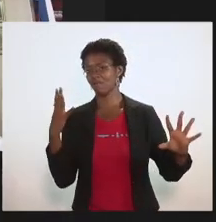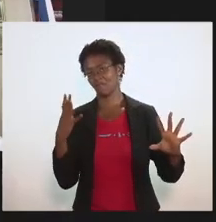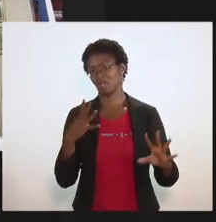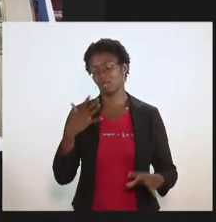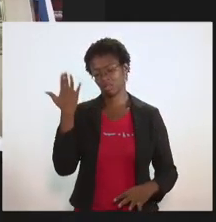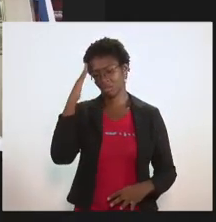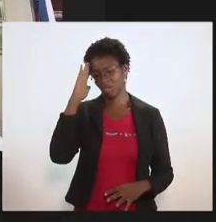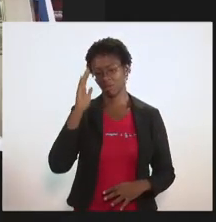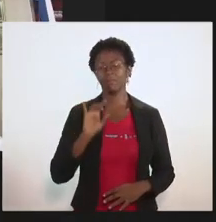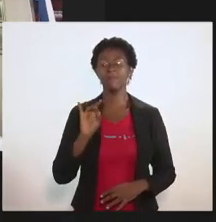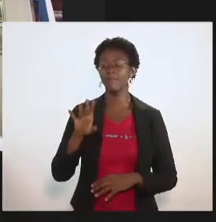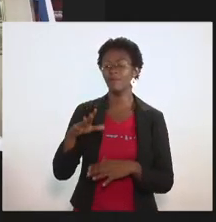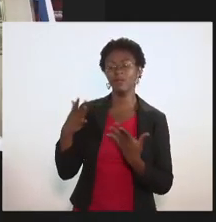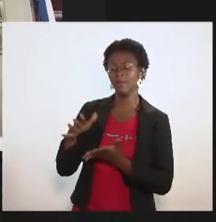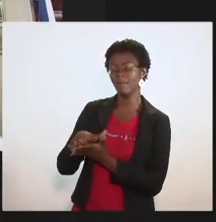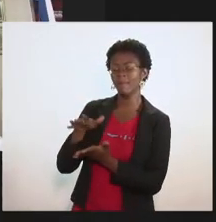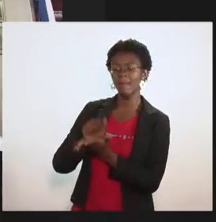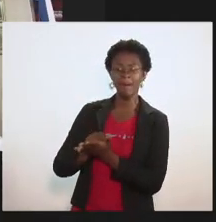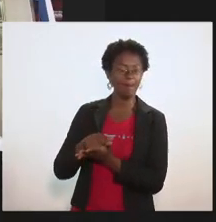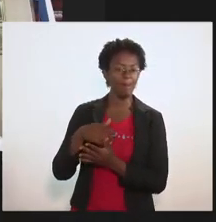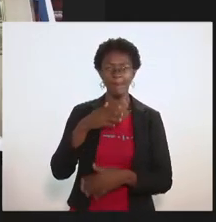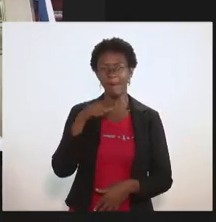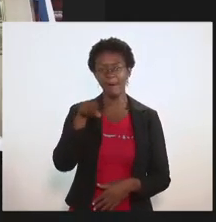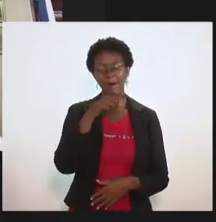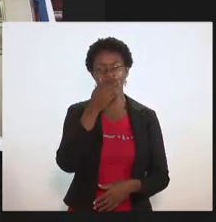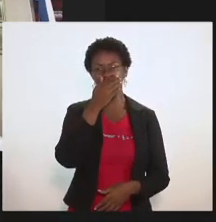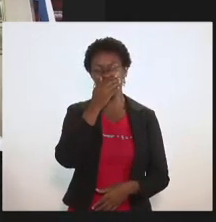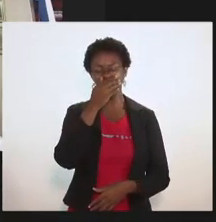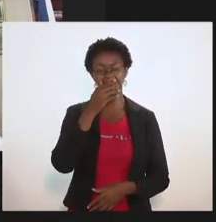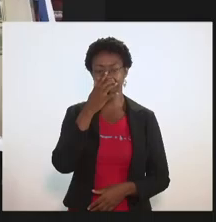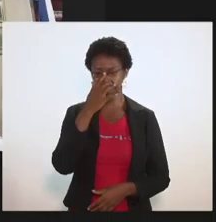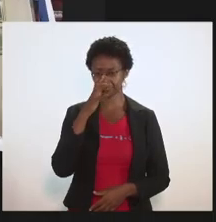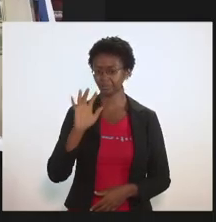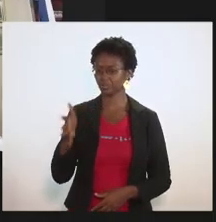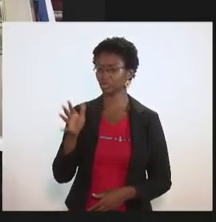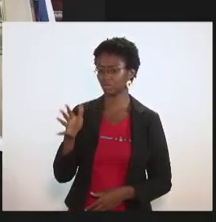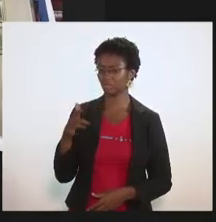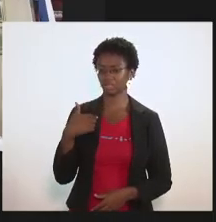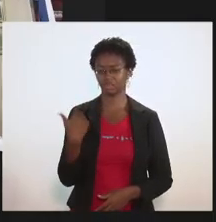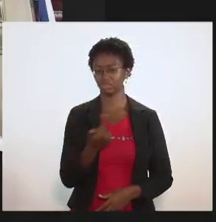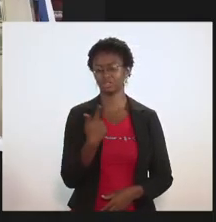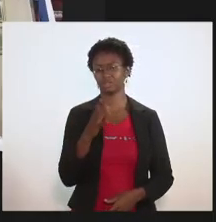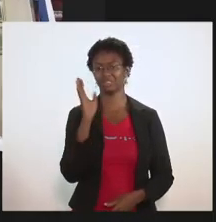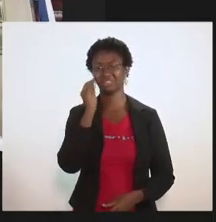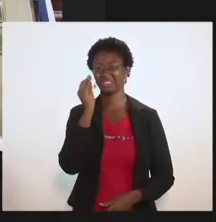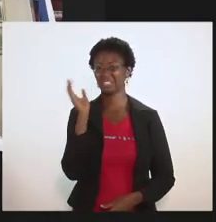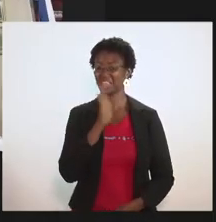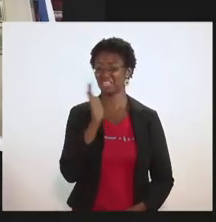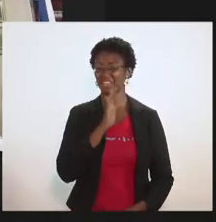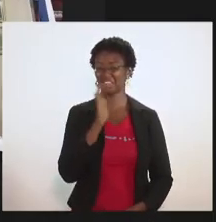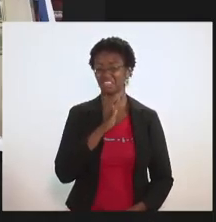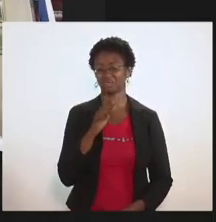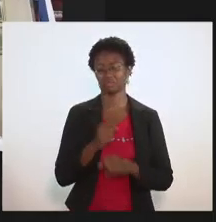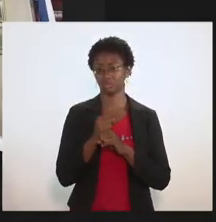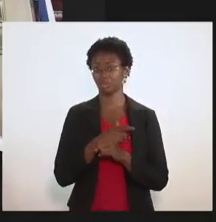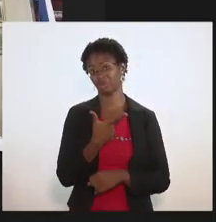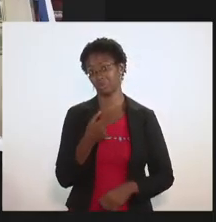mas esse de 21, eu preciso ainda, em respeito aos colegas, os 2.500 projetos precisam